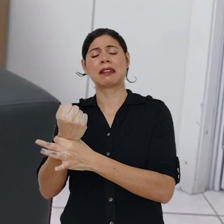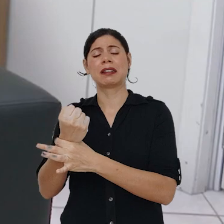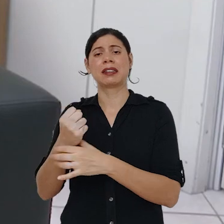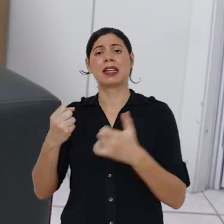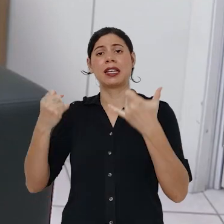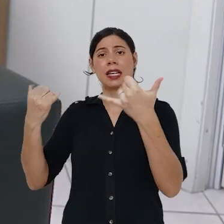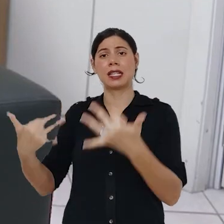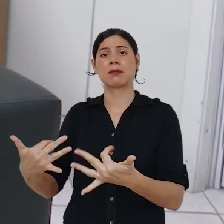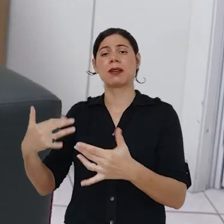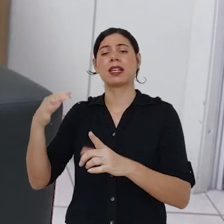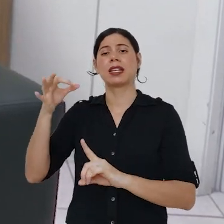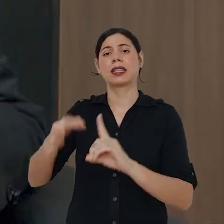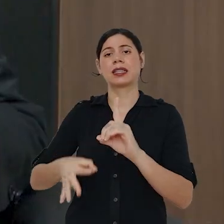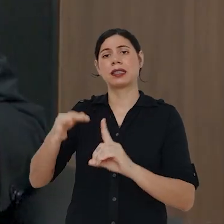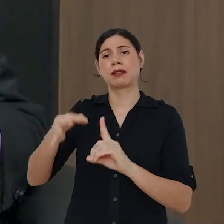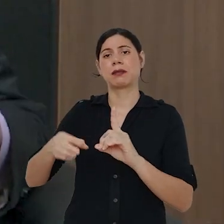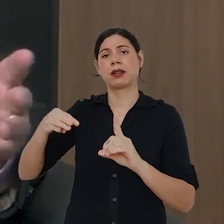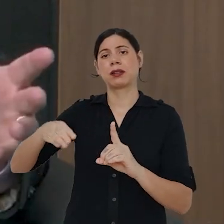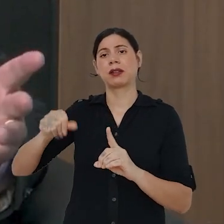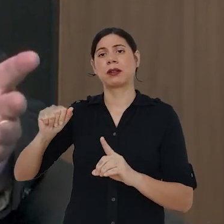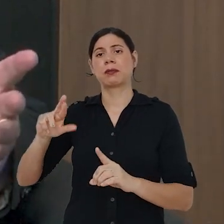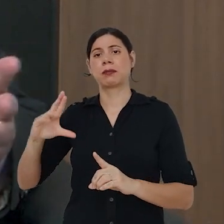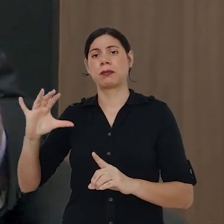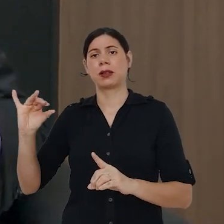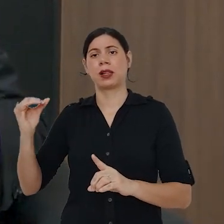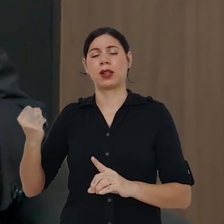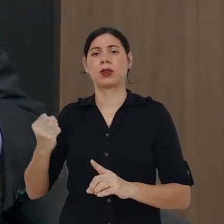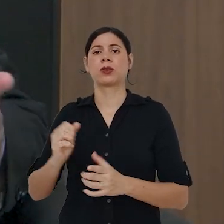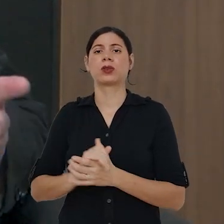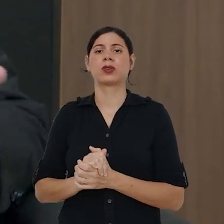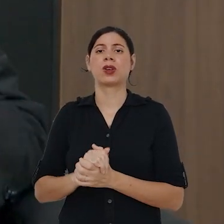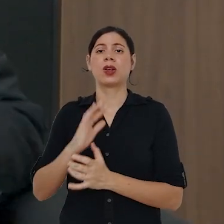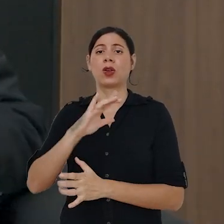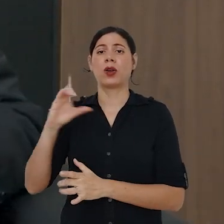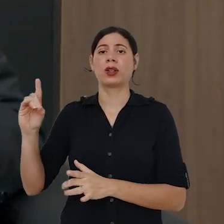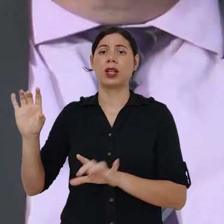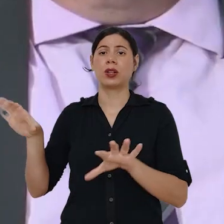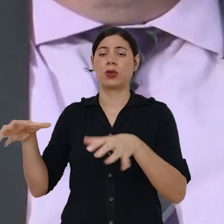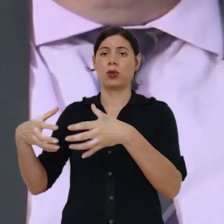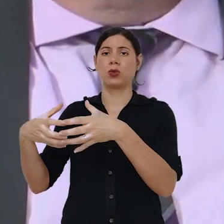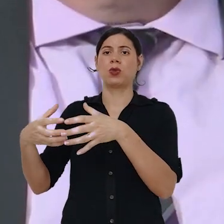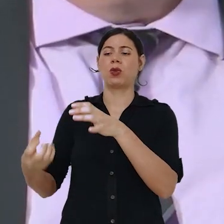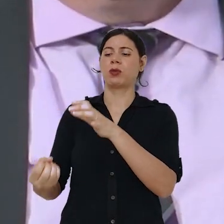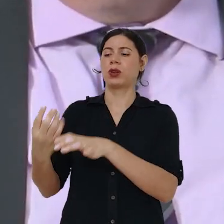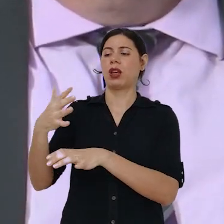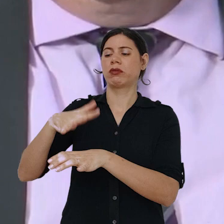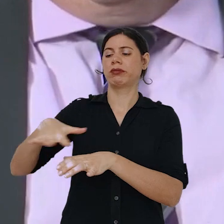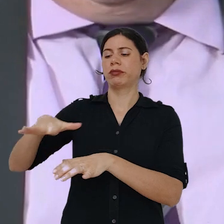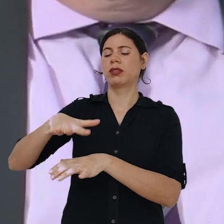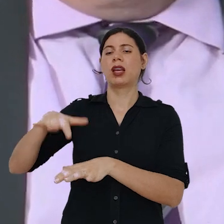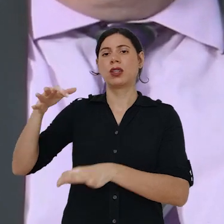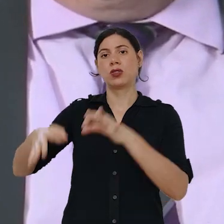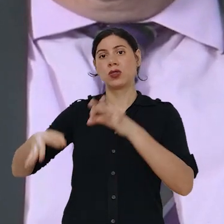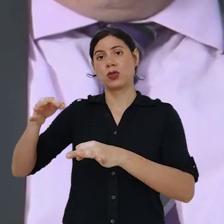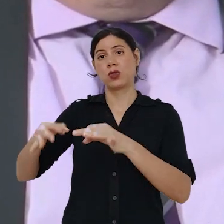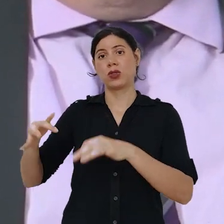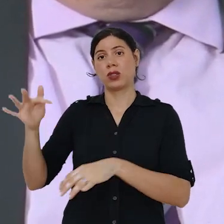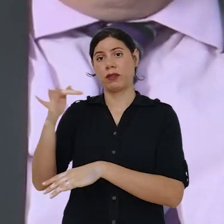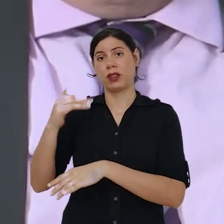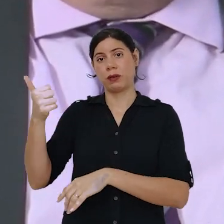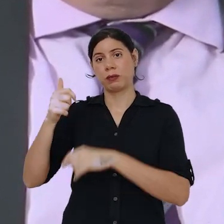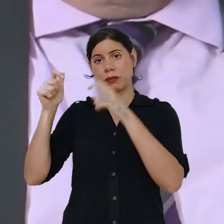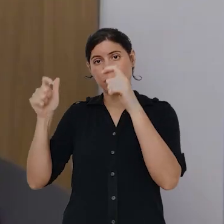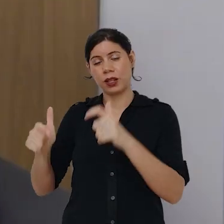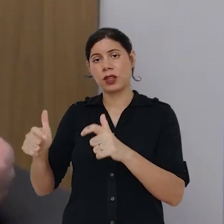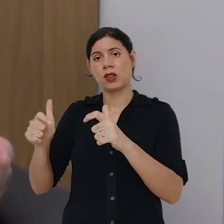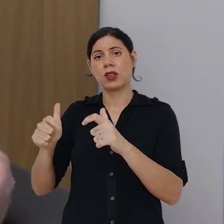desembargador federal Marcos Bastos, coordenador do grupo de trabalho instituído no âmbito da Justiça Federal da Primeira Região para tratar